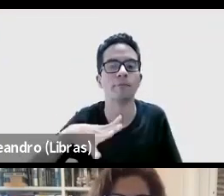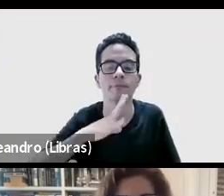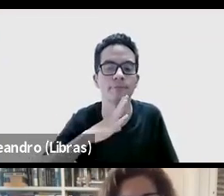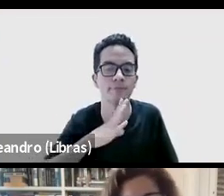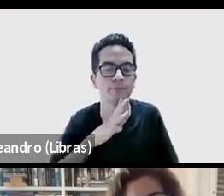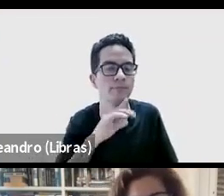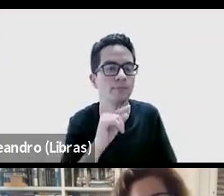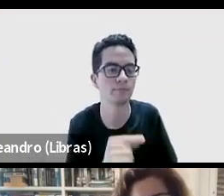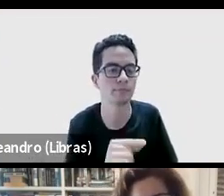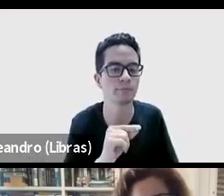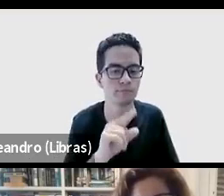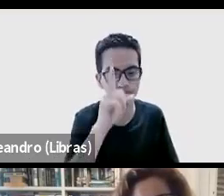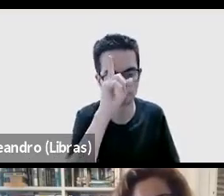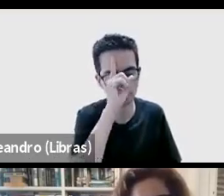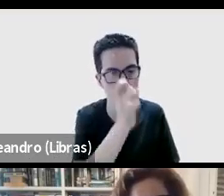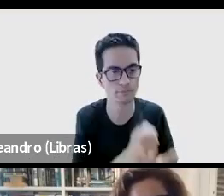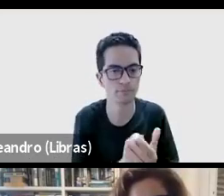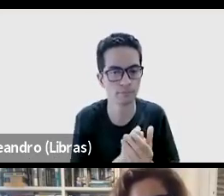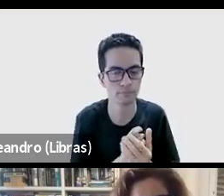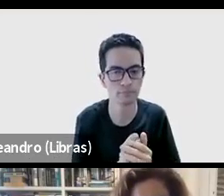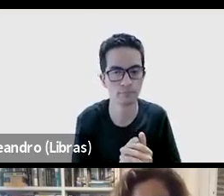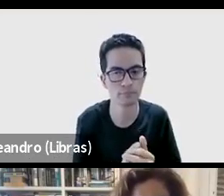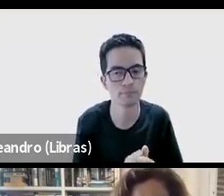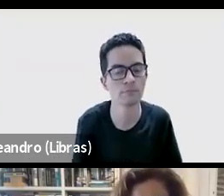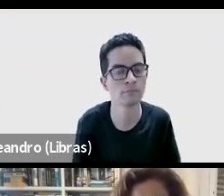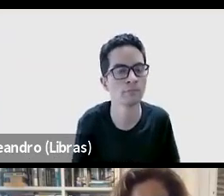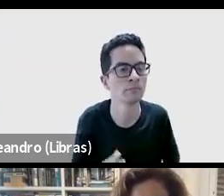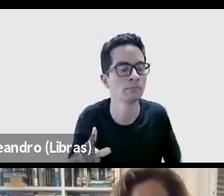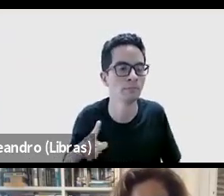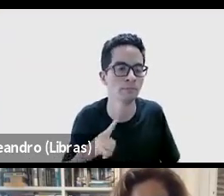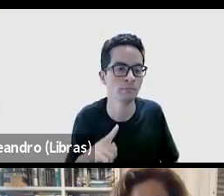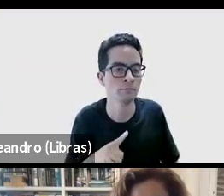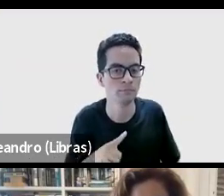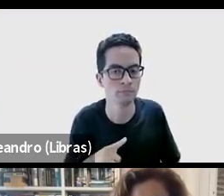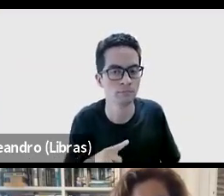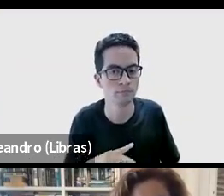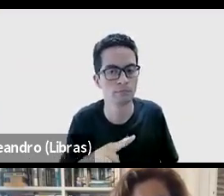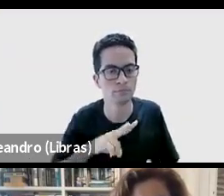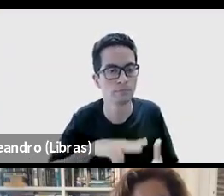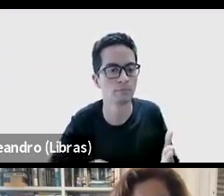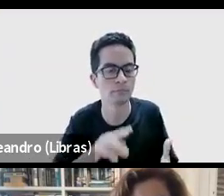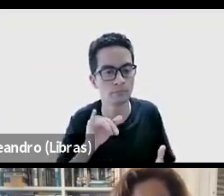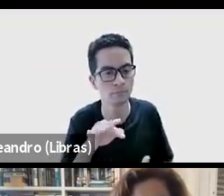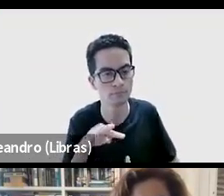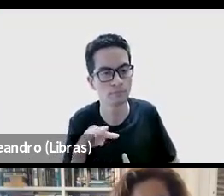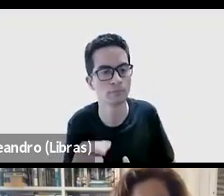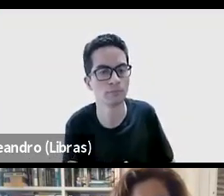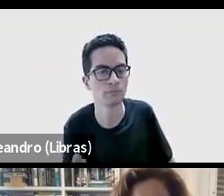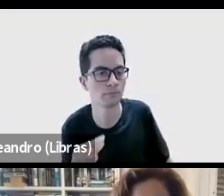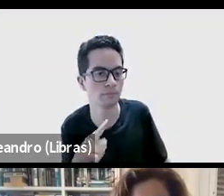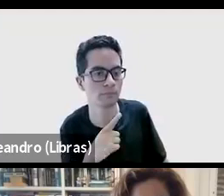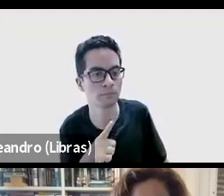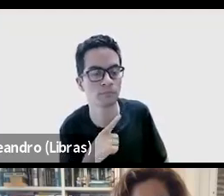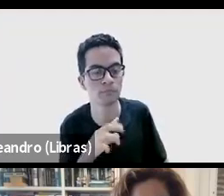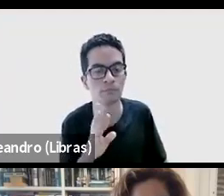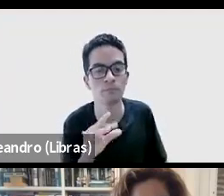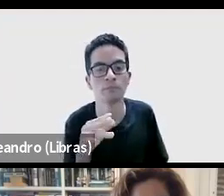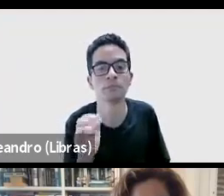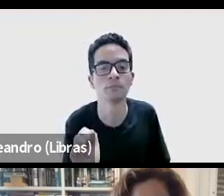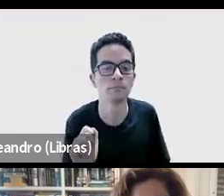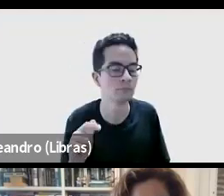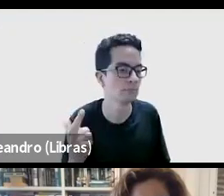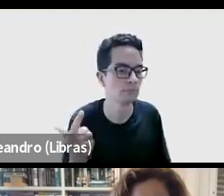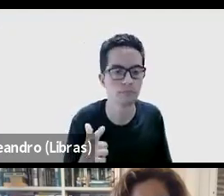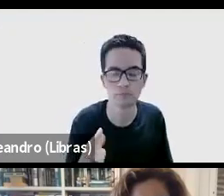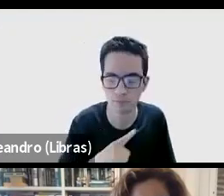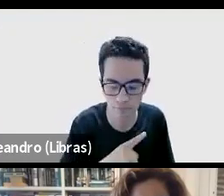que determinam, né, o que se lê, o que se cita, o que se conceitua, o que é relevante, o que não é